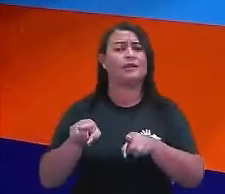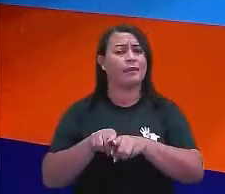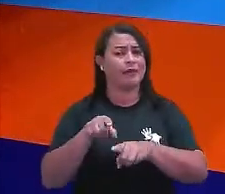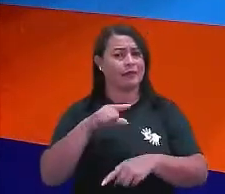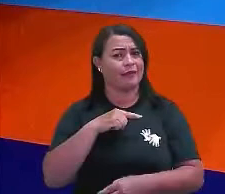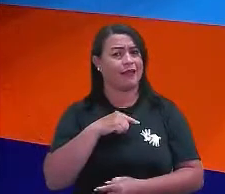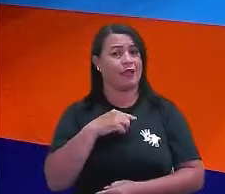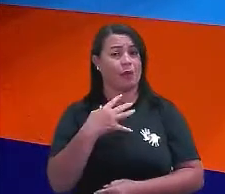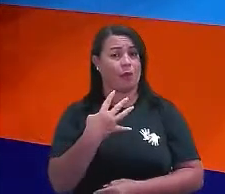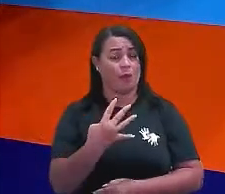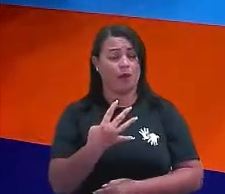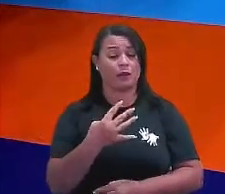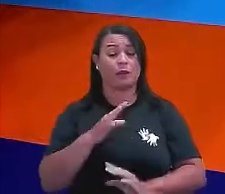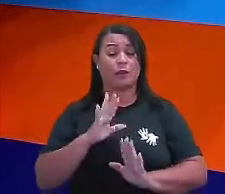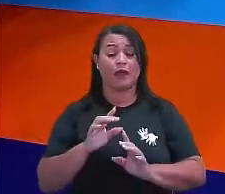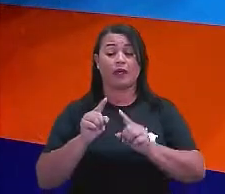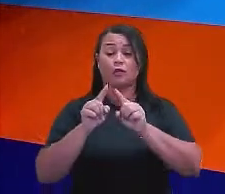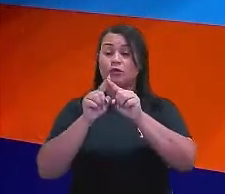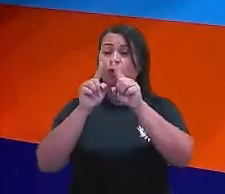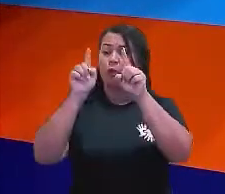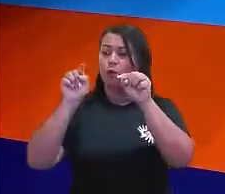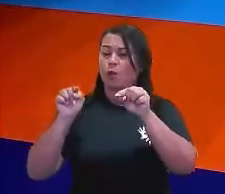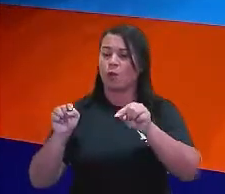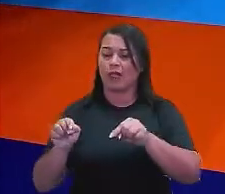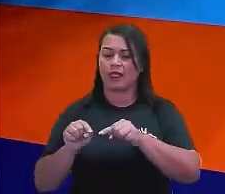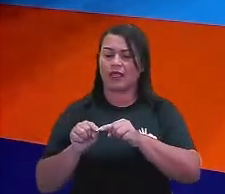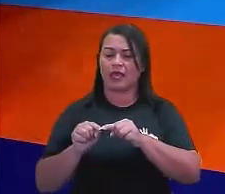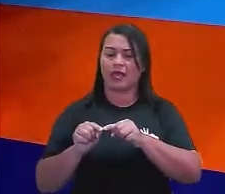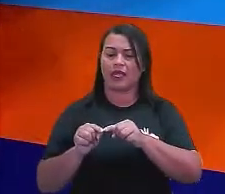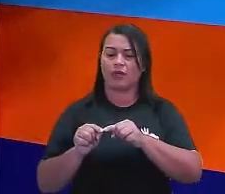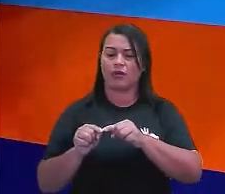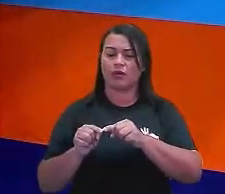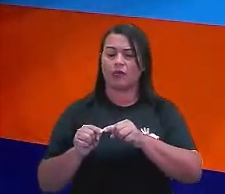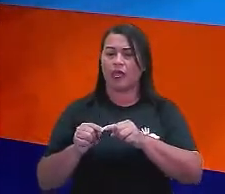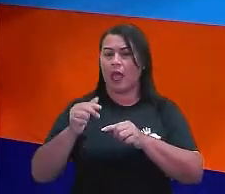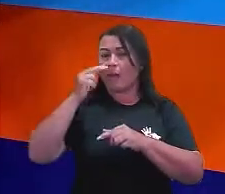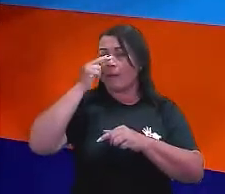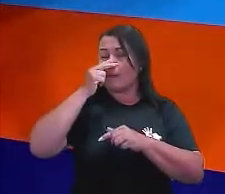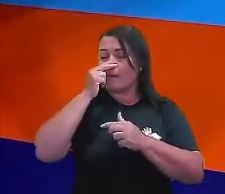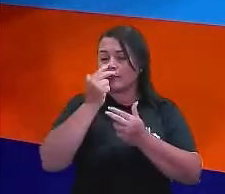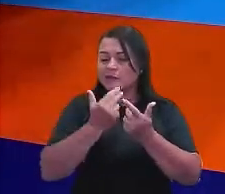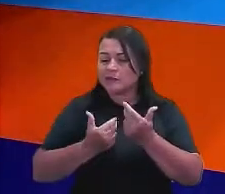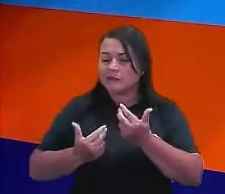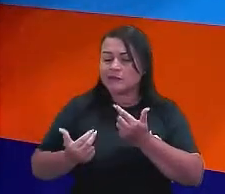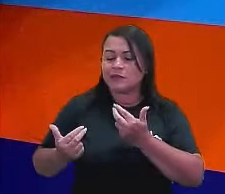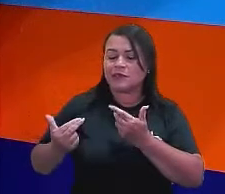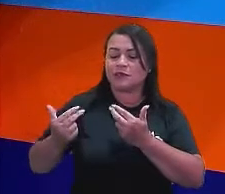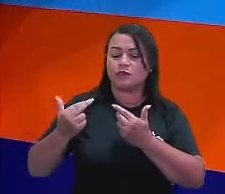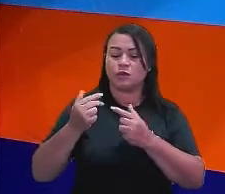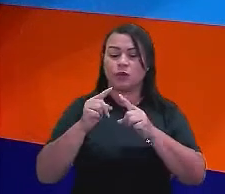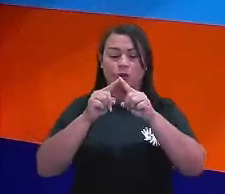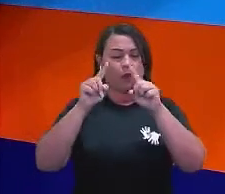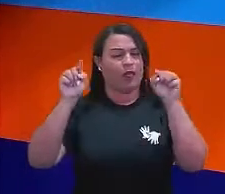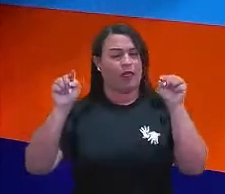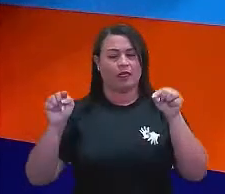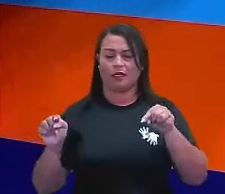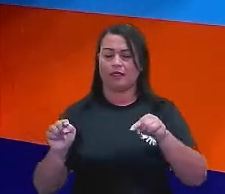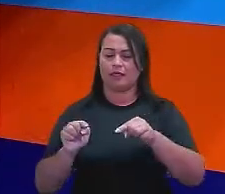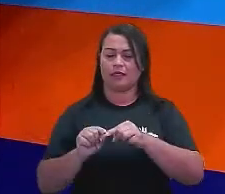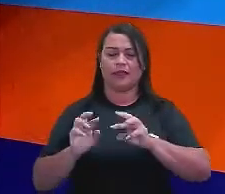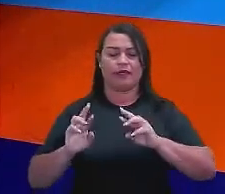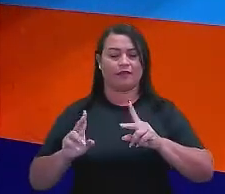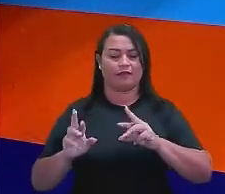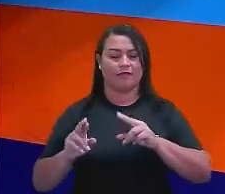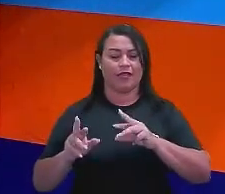Tem. Só que no quadrado, esses 4 lados têm que ter a mesma medida. No retângulo, não.